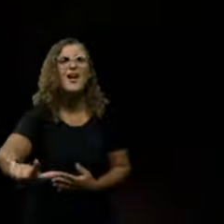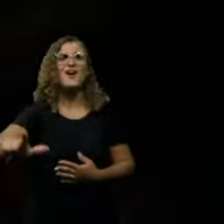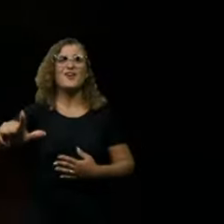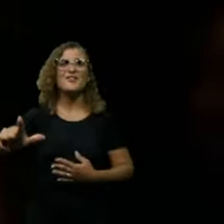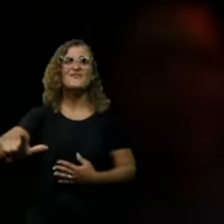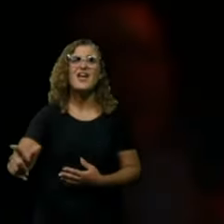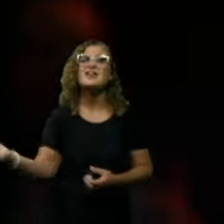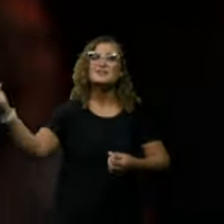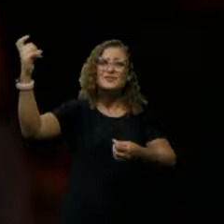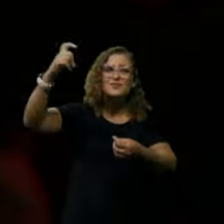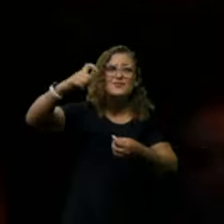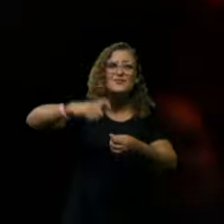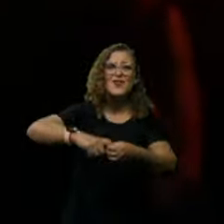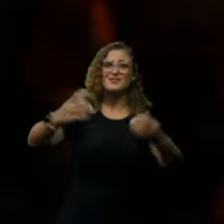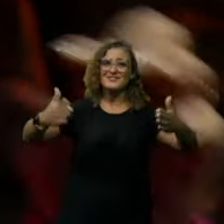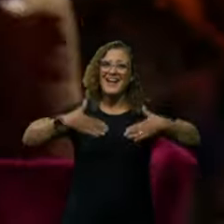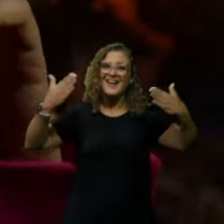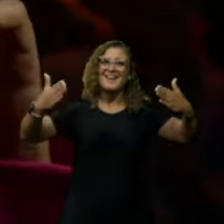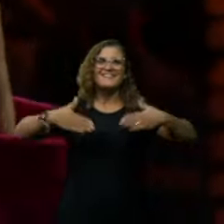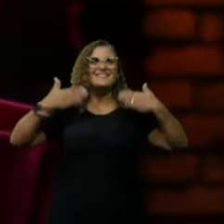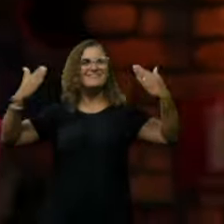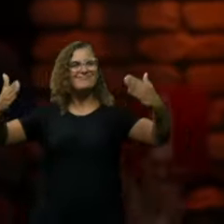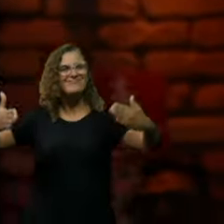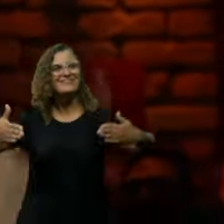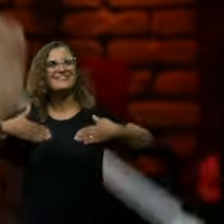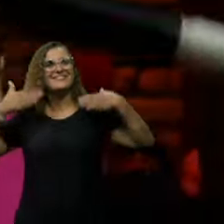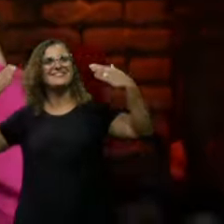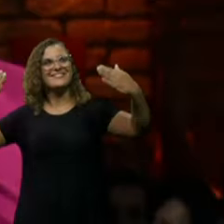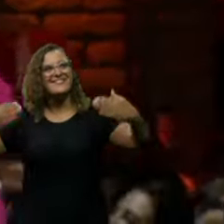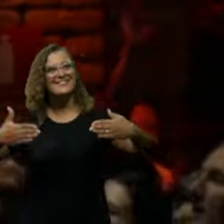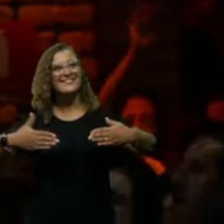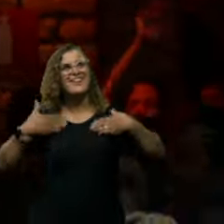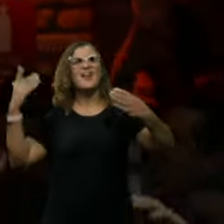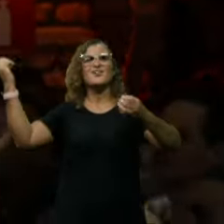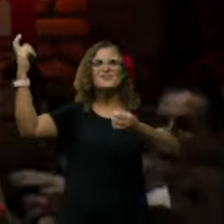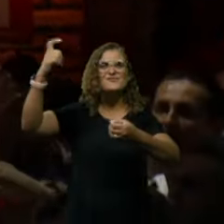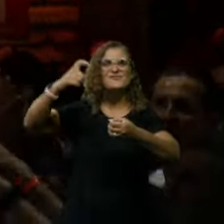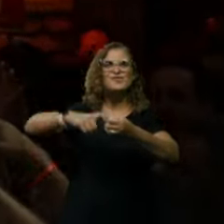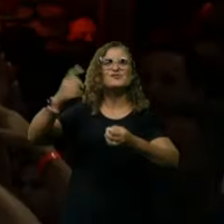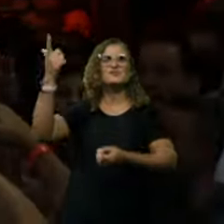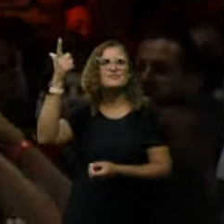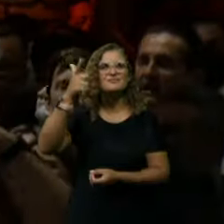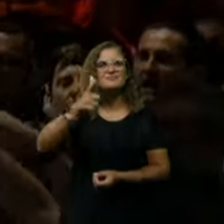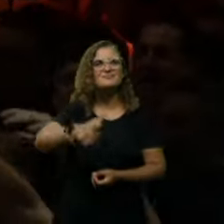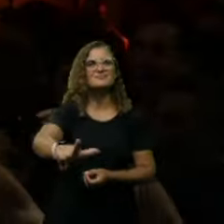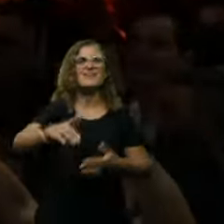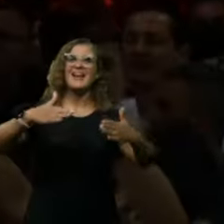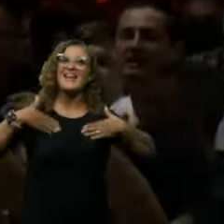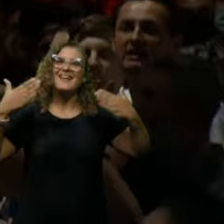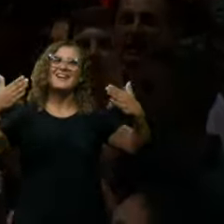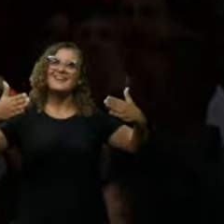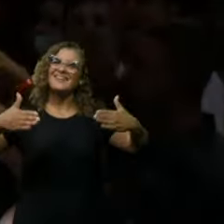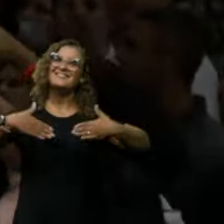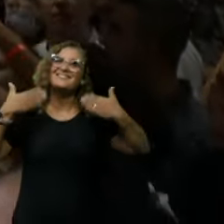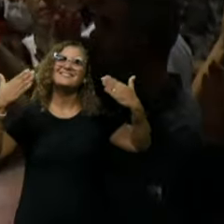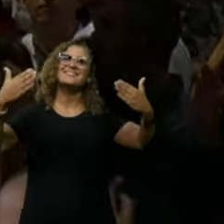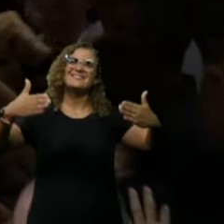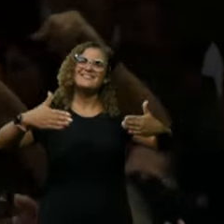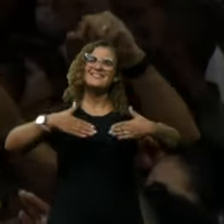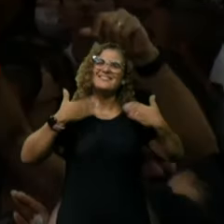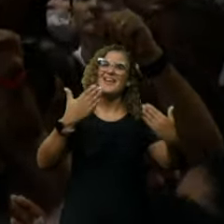alegria restore a minha alegria povo em nome de Jesus senhor é